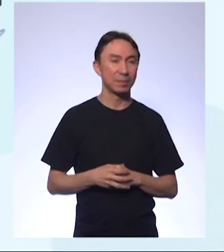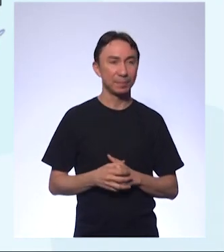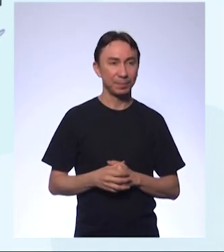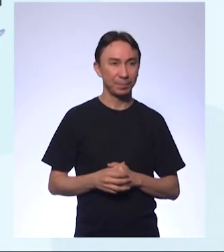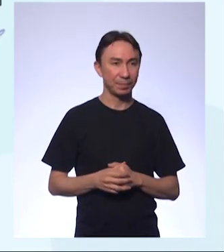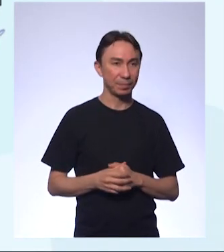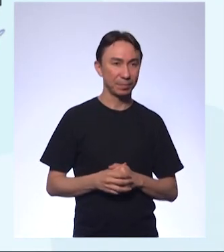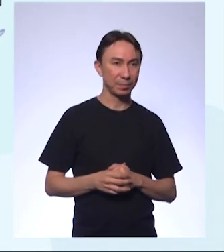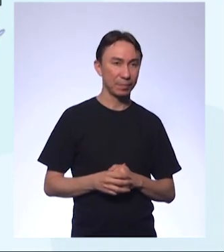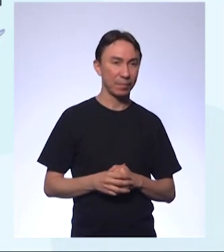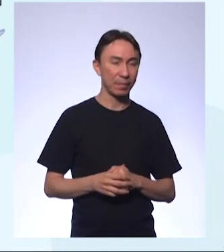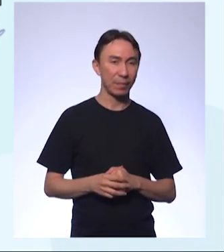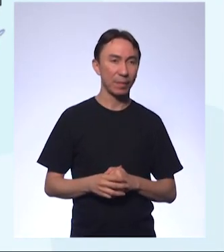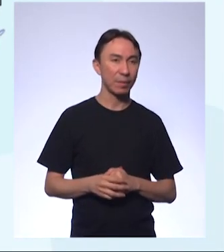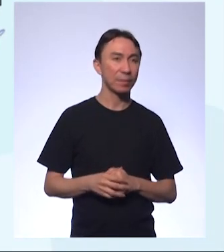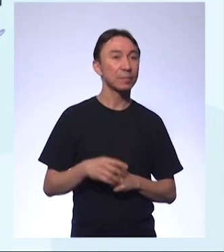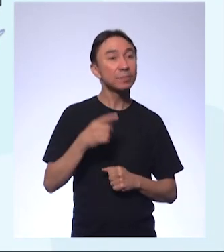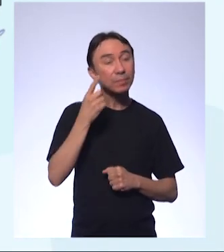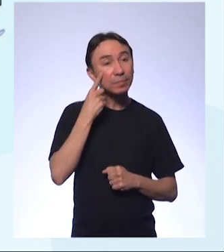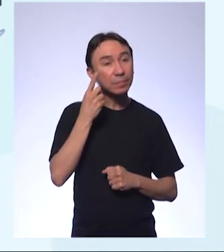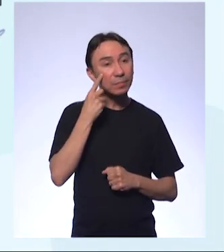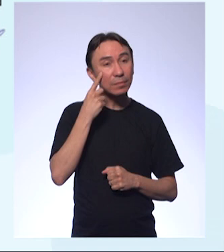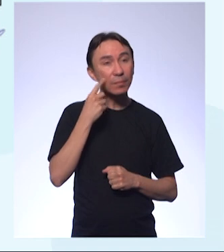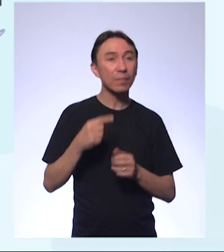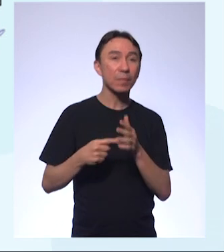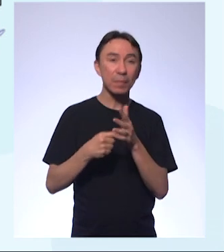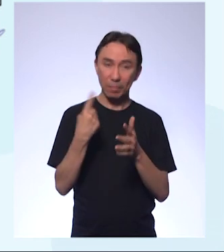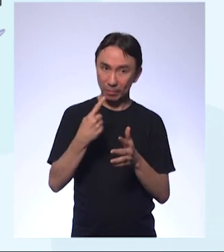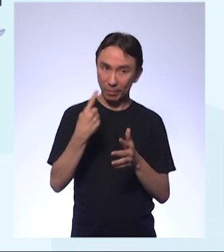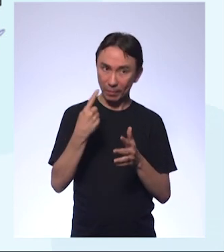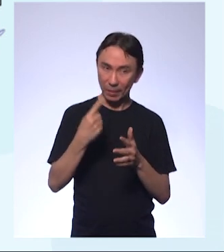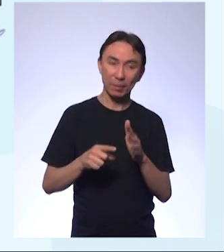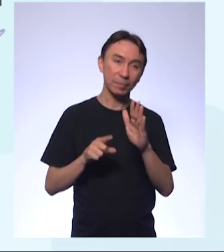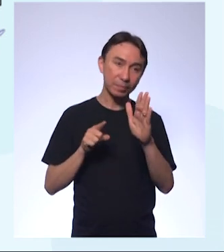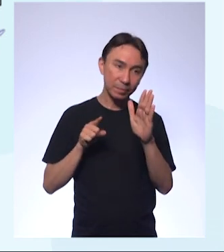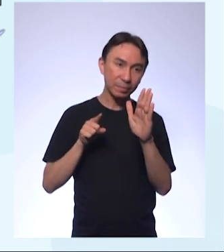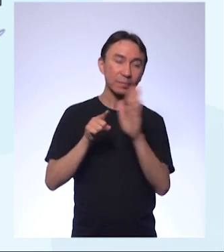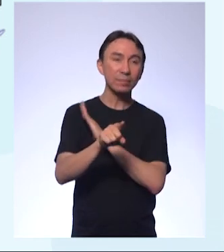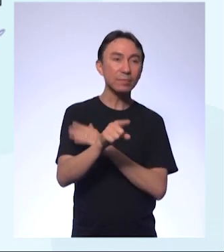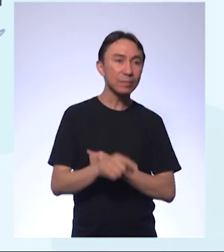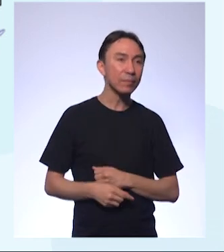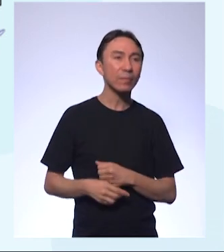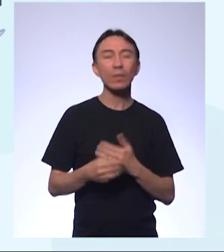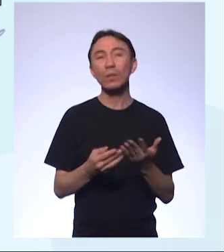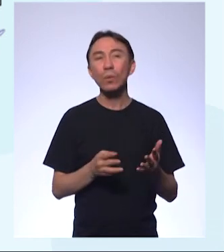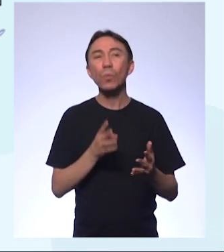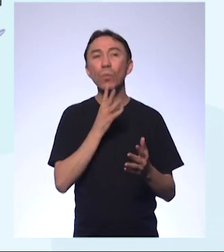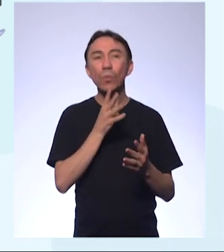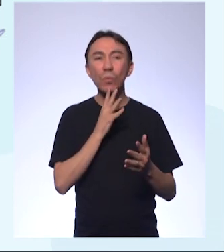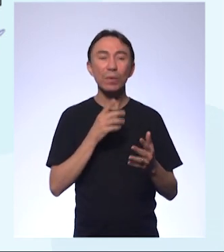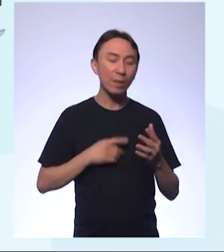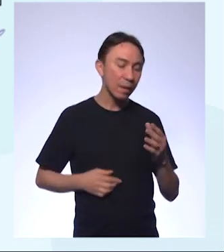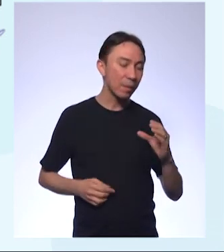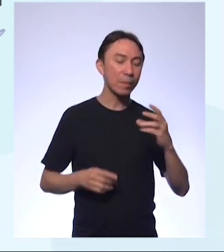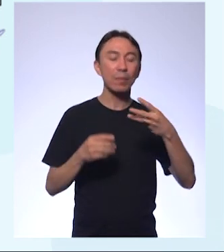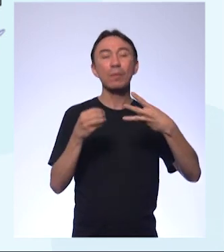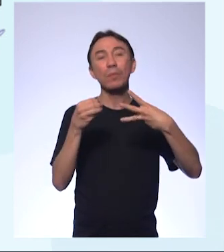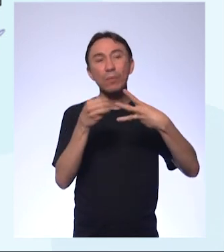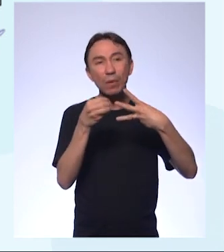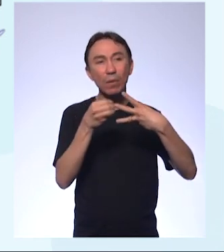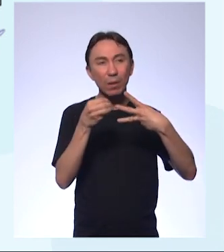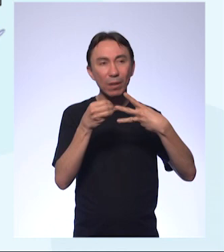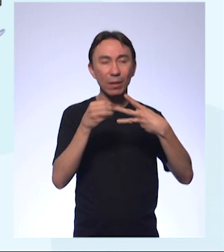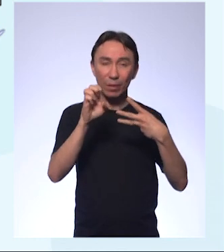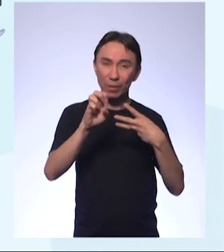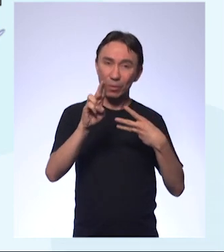Olha só, gente. Então, vamos começar com a primeira interação nossa pelo chat. Conhecemos a célula eucariôtica e seus componentes das